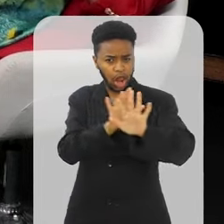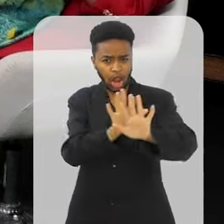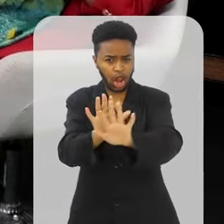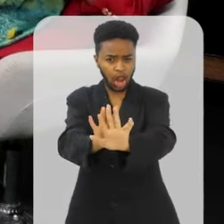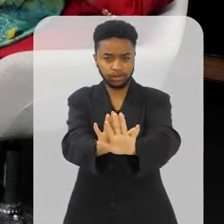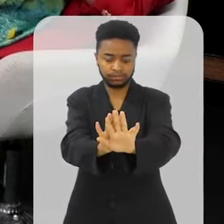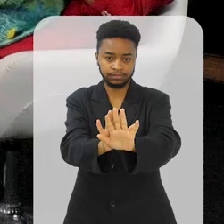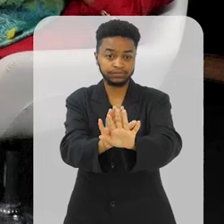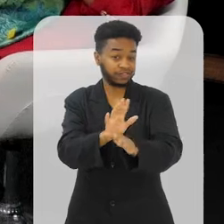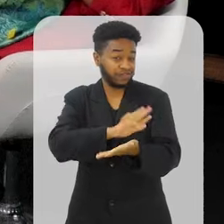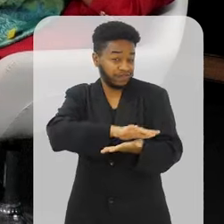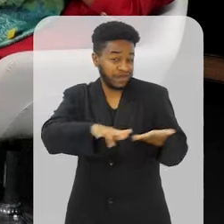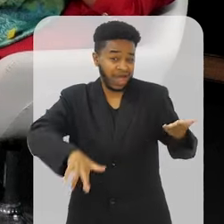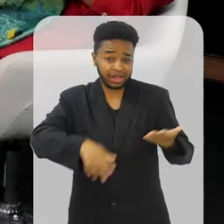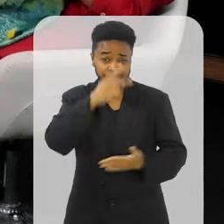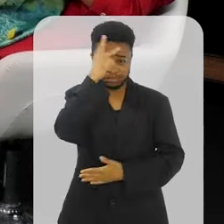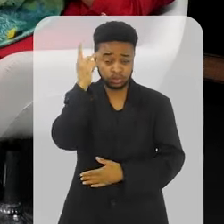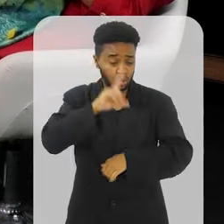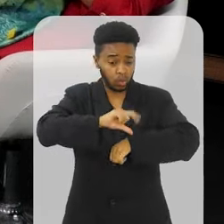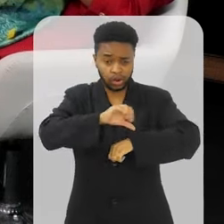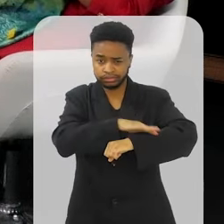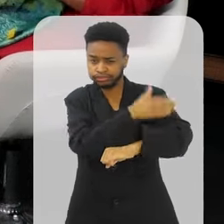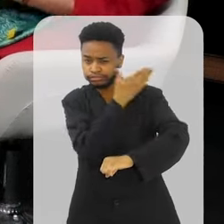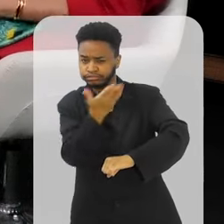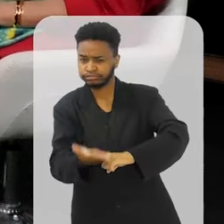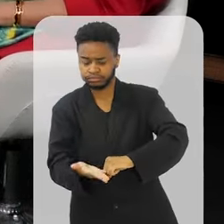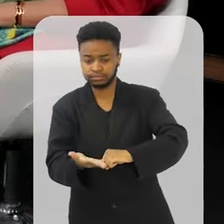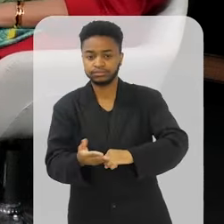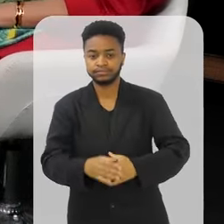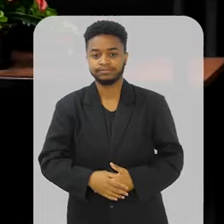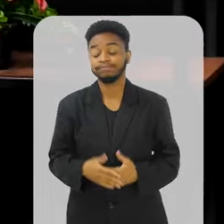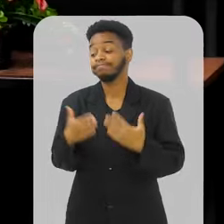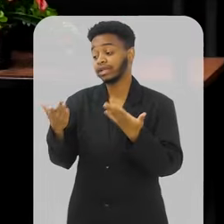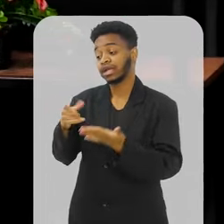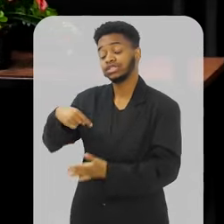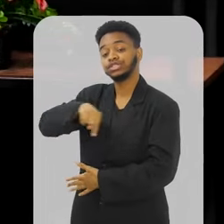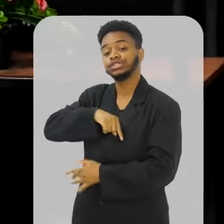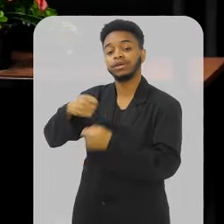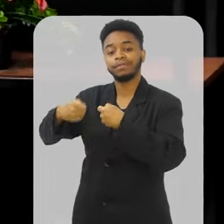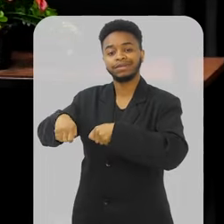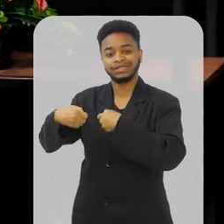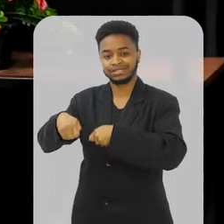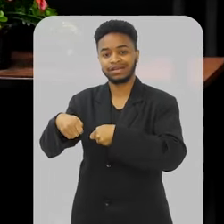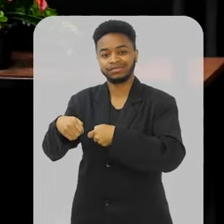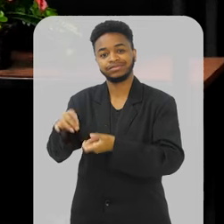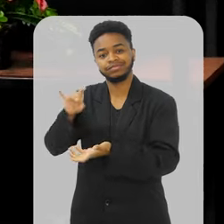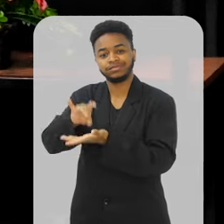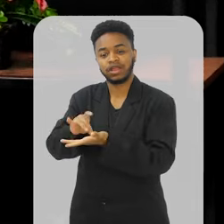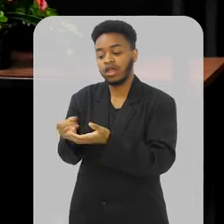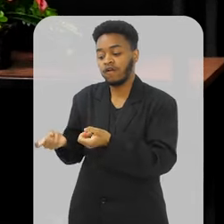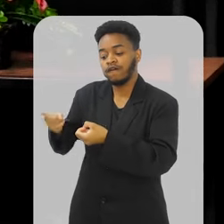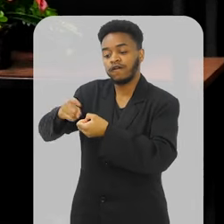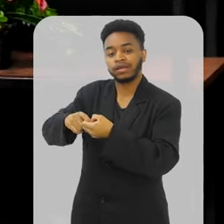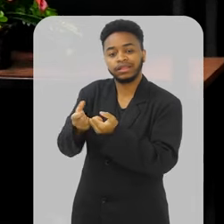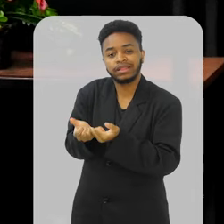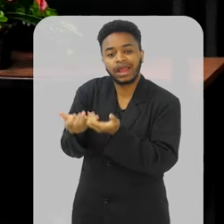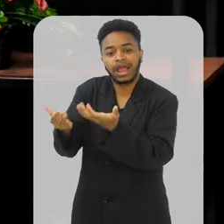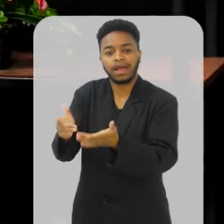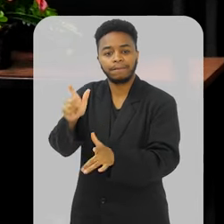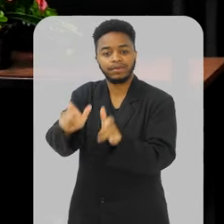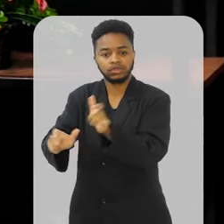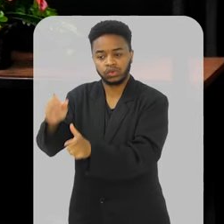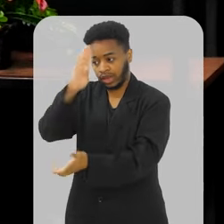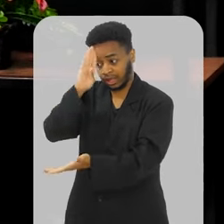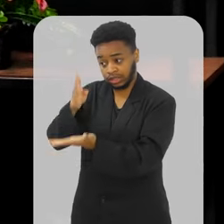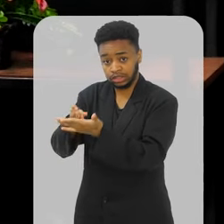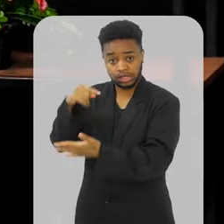Vargas lotada em todos os horários a gente precisava eh devolver aos fiéis de São Jorge